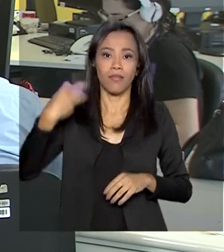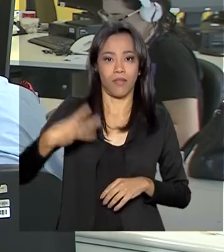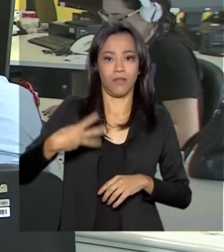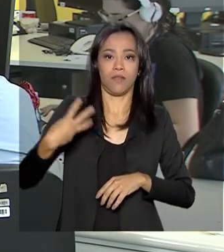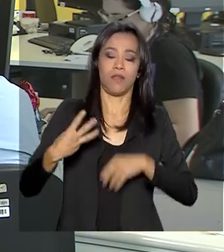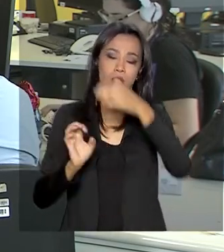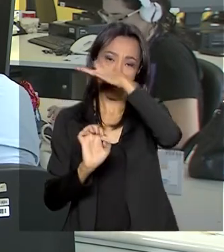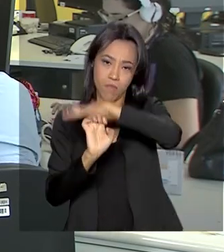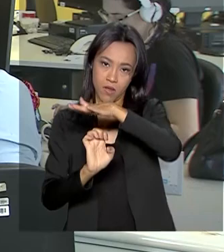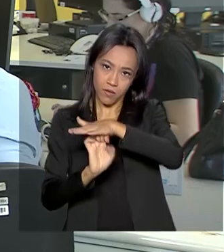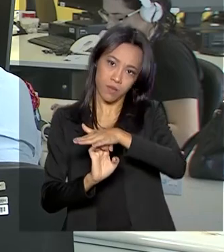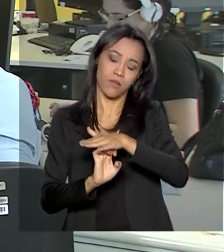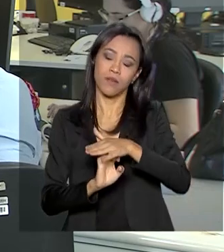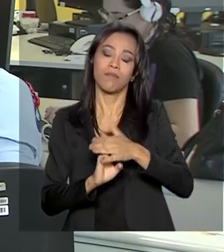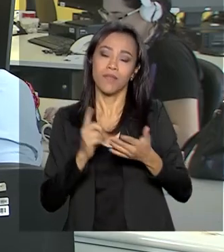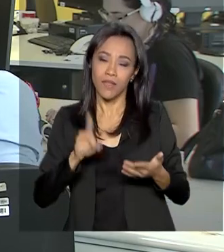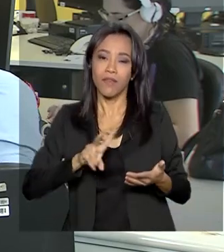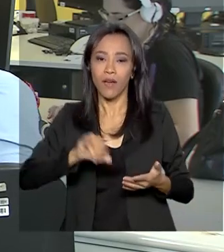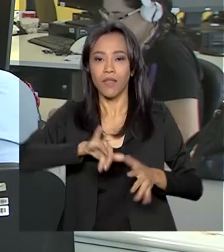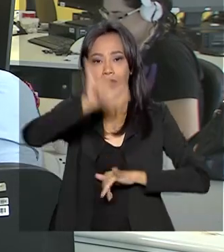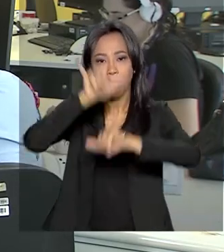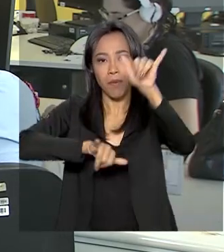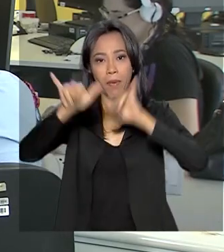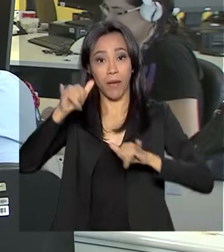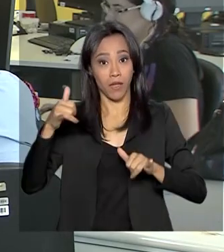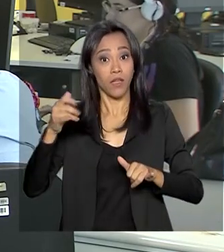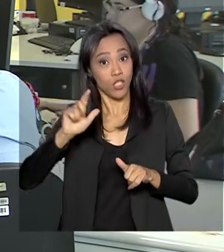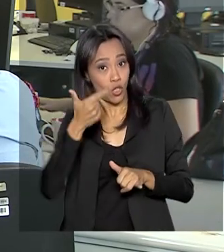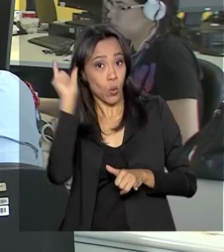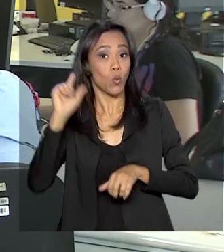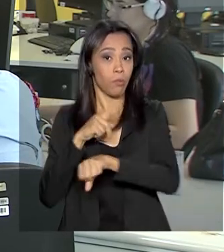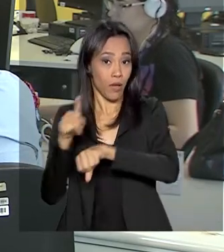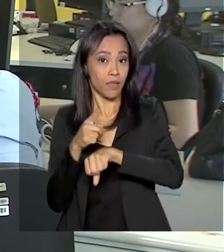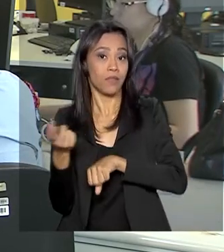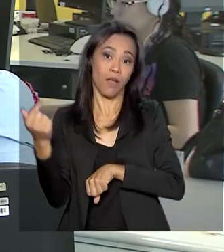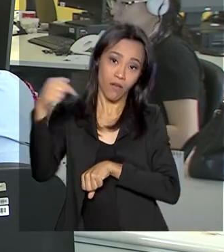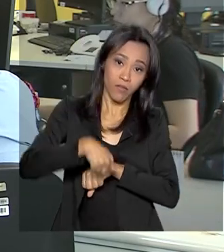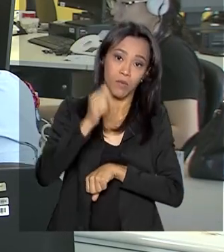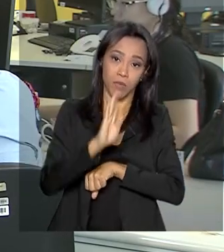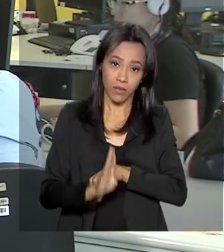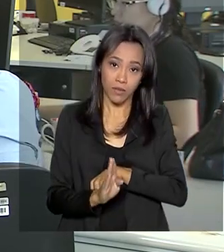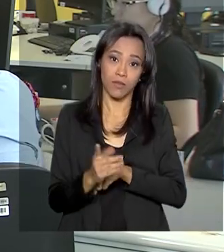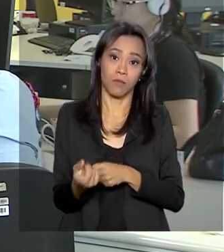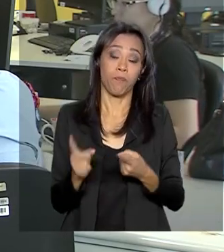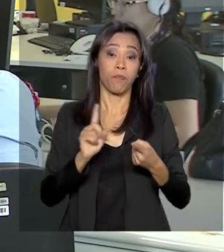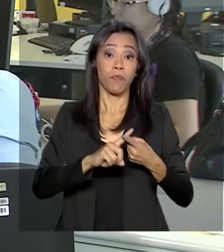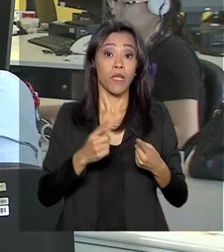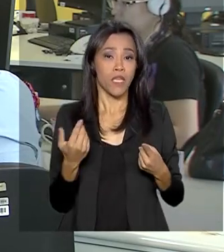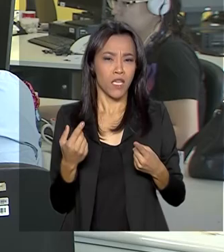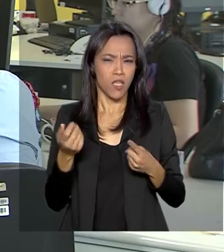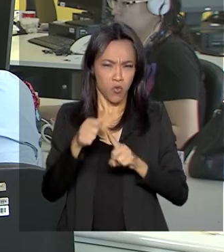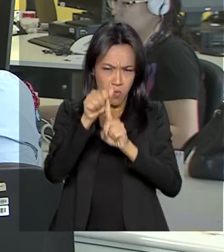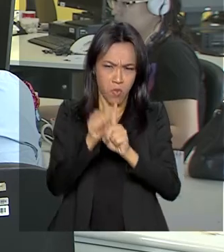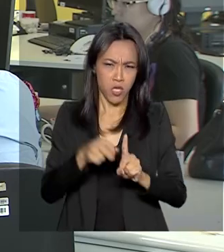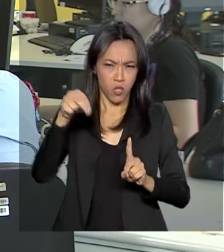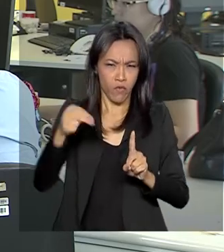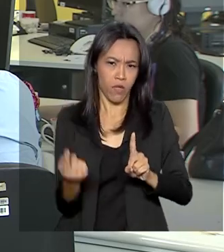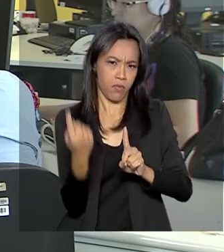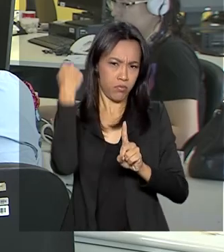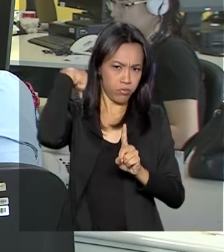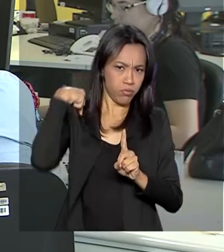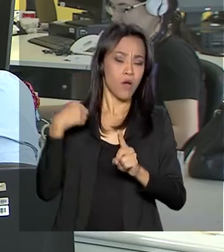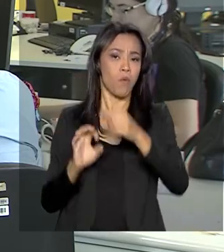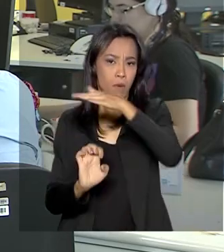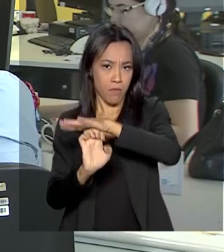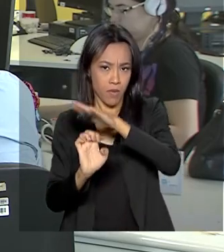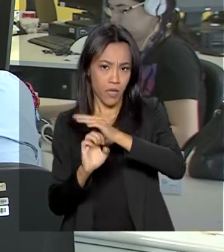segmento de baixo custo a voar no Brasil. A primeira foi a chilena Sky Airline em novembro do ano passado, e